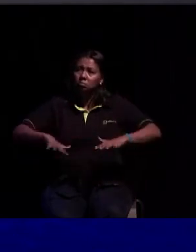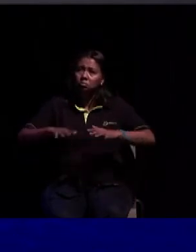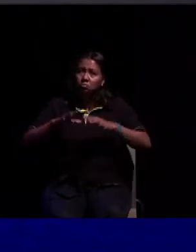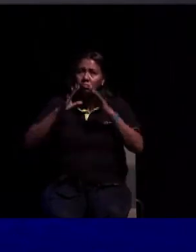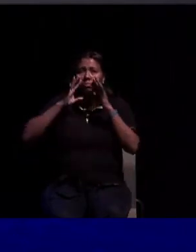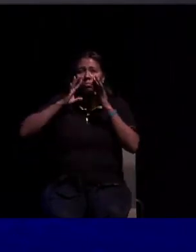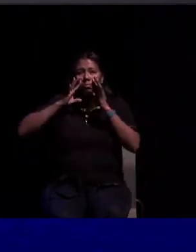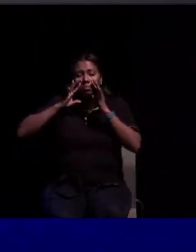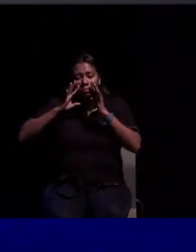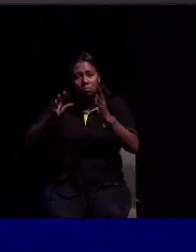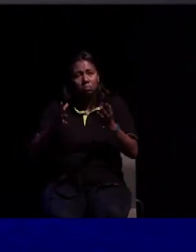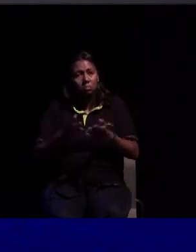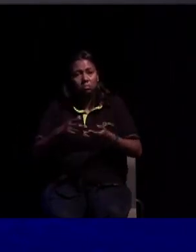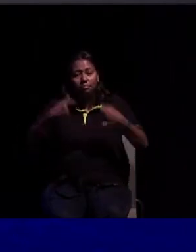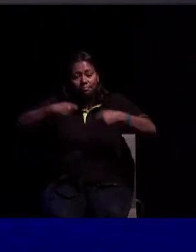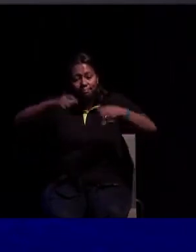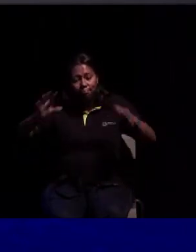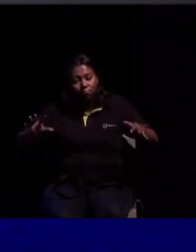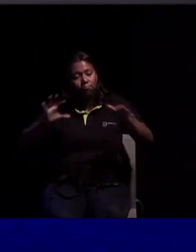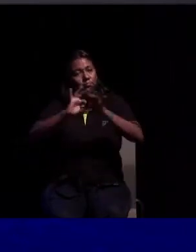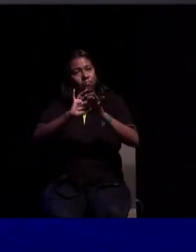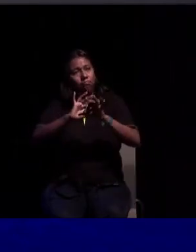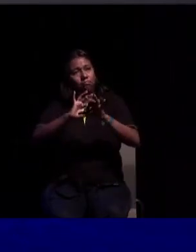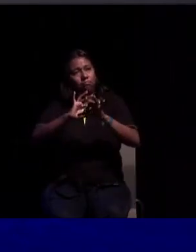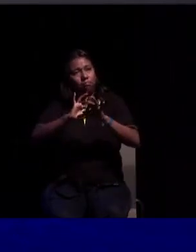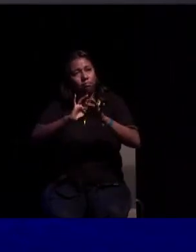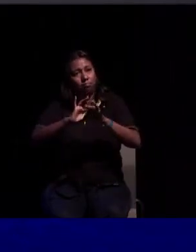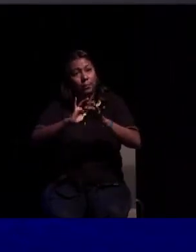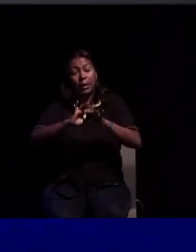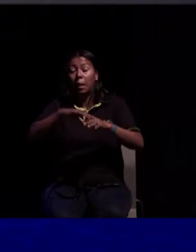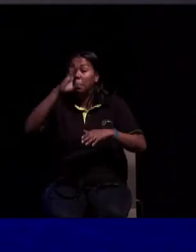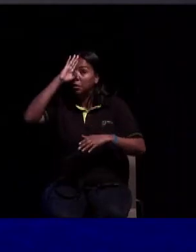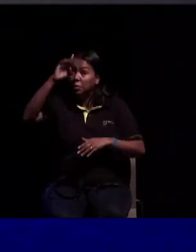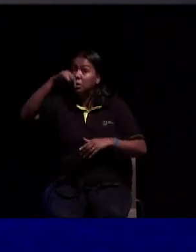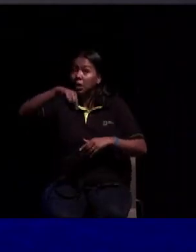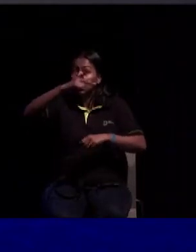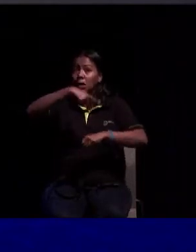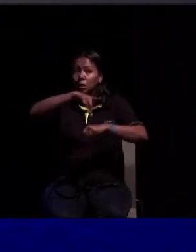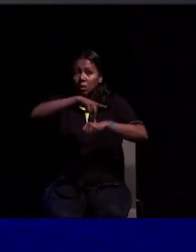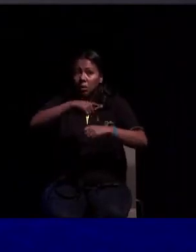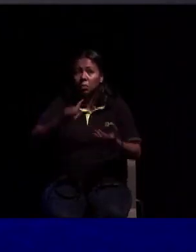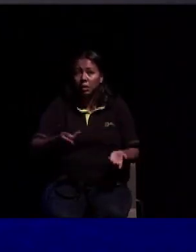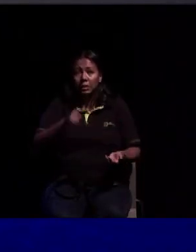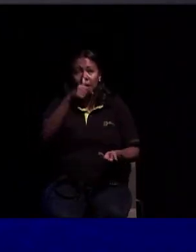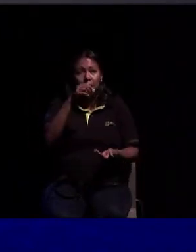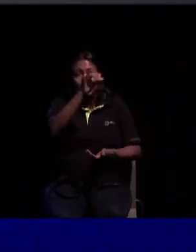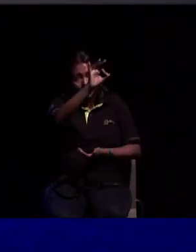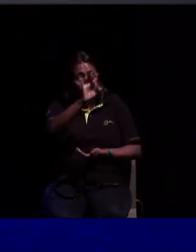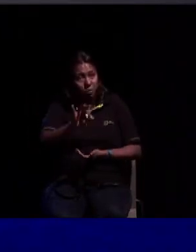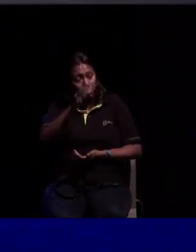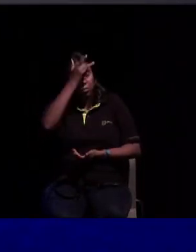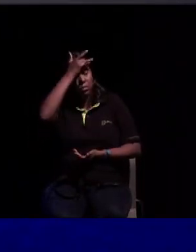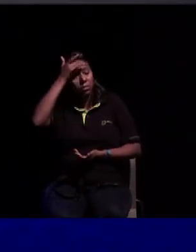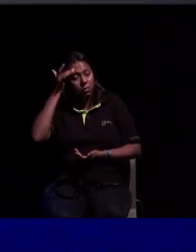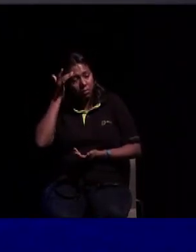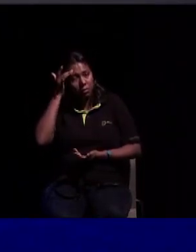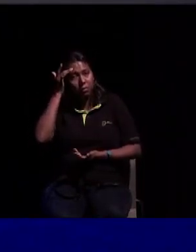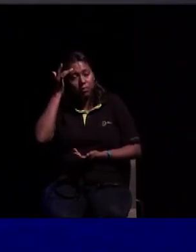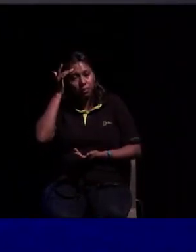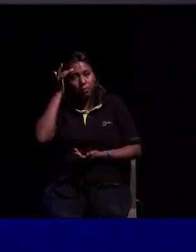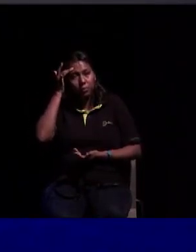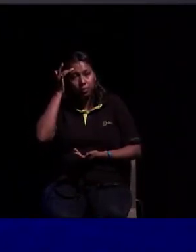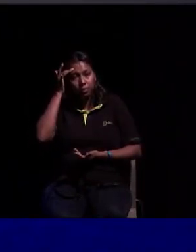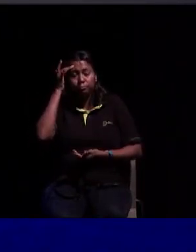essas questões têm que estar juntas, especialmente num país onde você tem 70% de pessoas, né? Quer dizer,